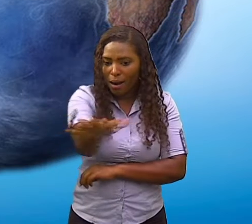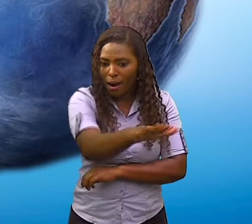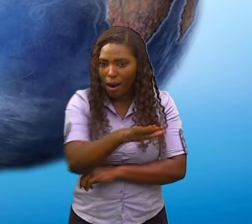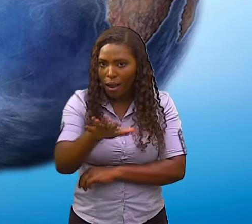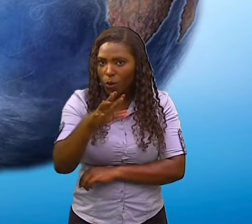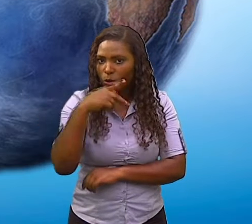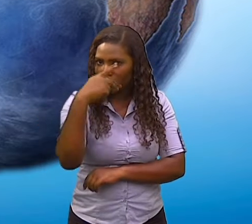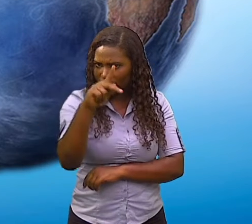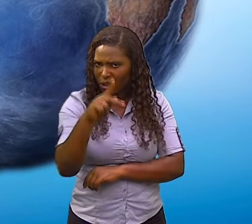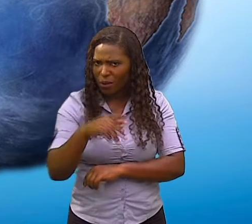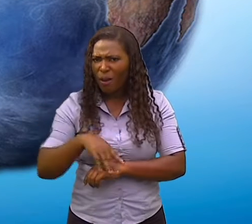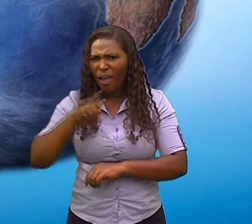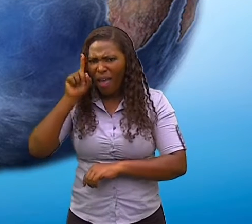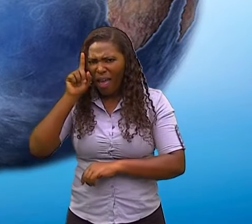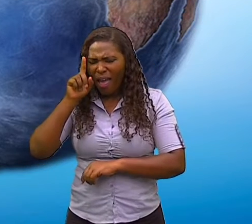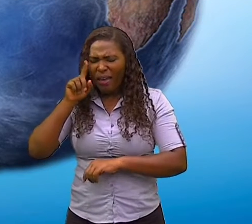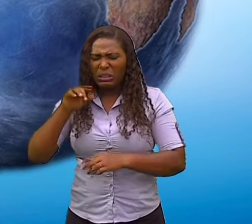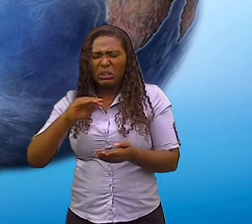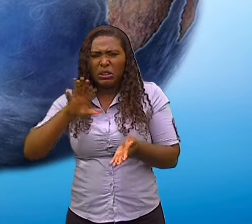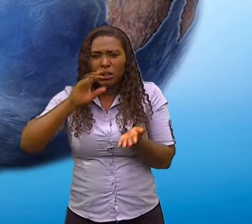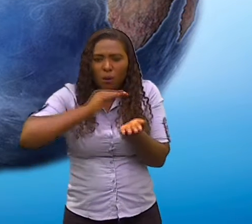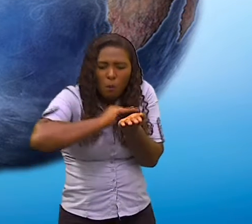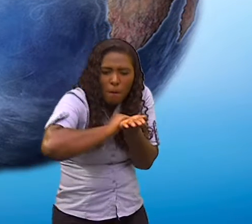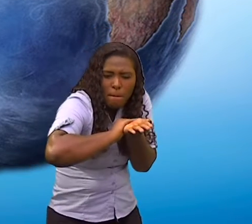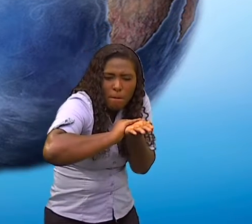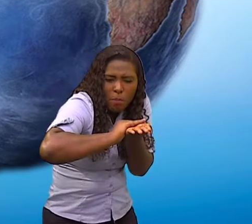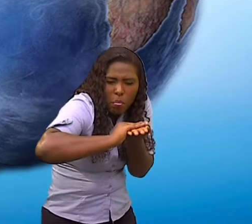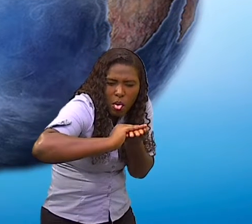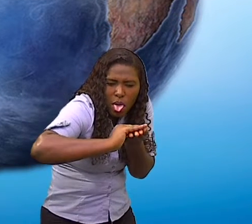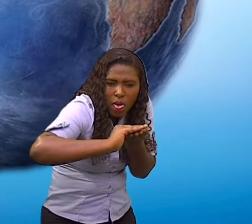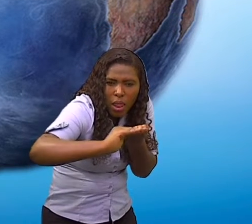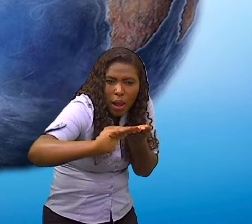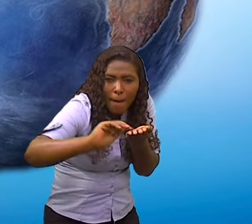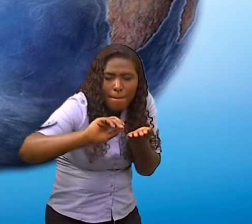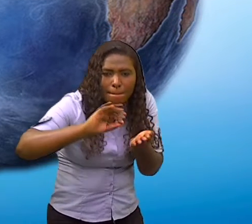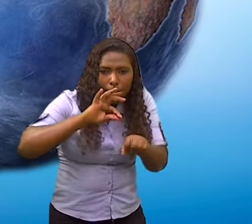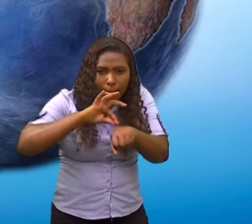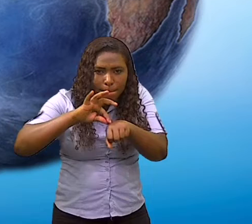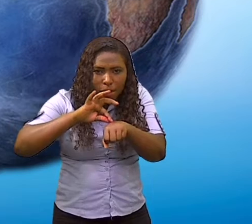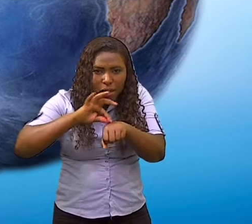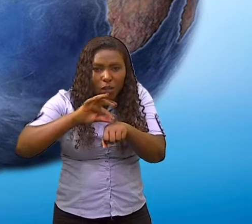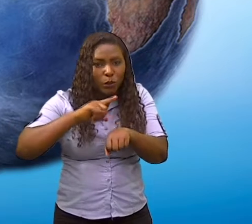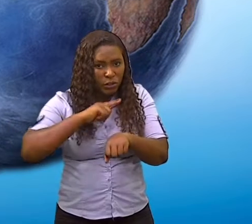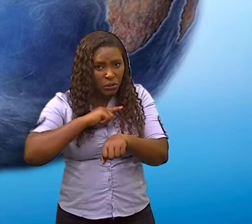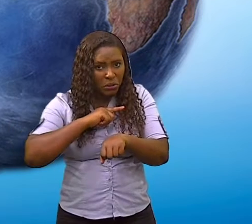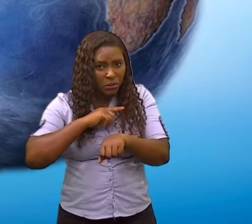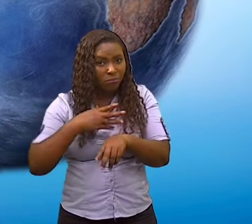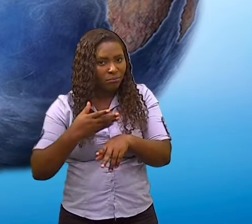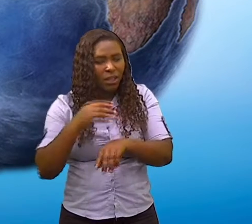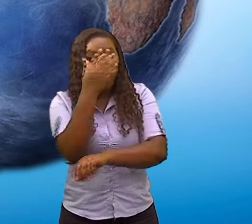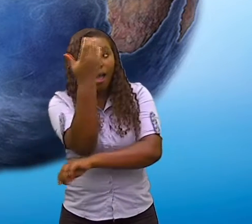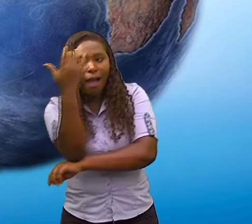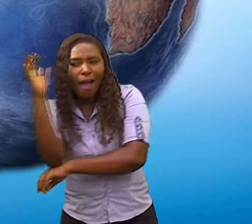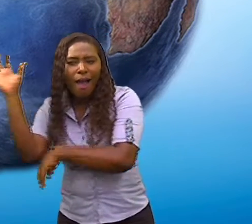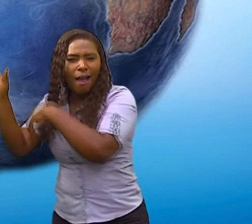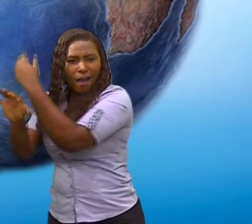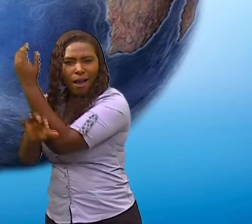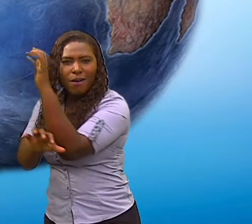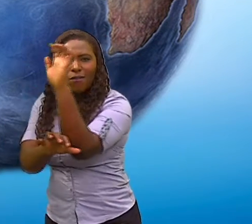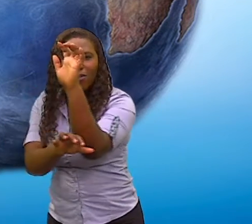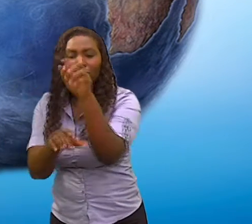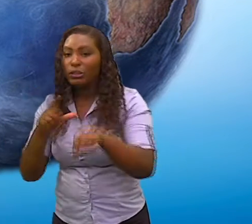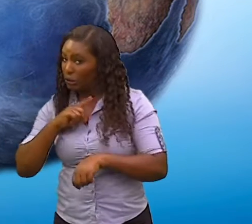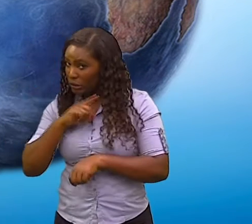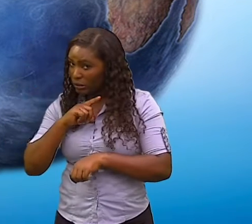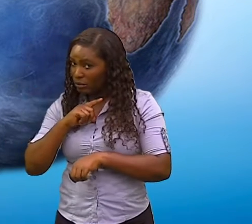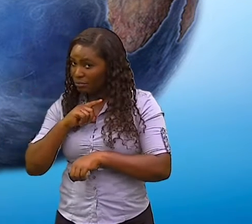hoje? Asfaltado como é hoje? Ele tinha poucas árvores ou muitas árvores? Quando